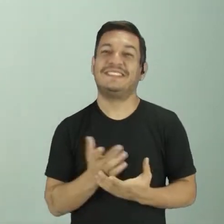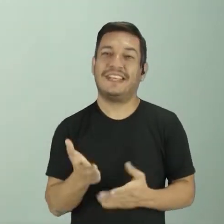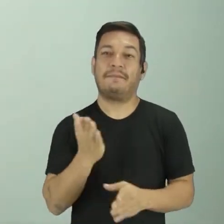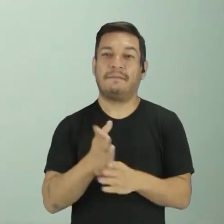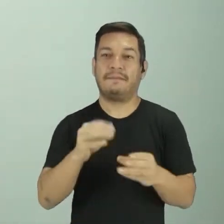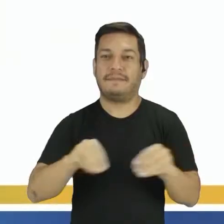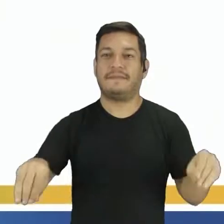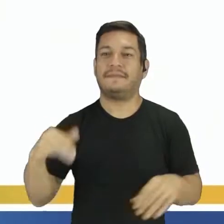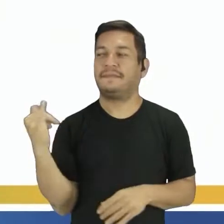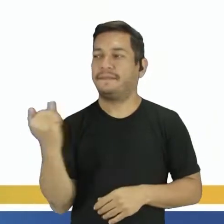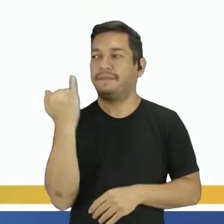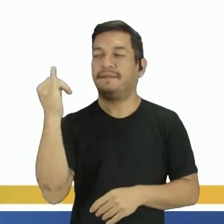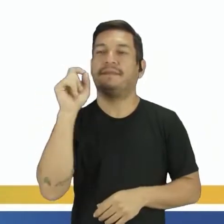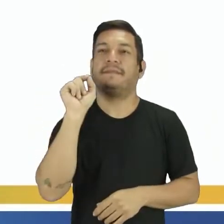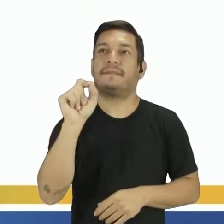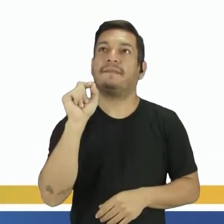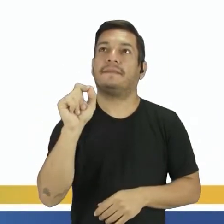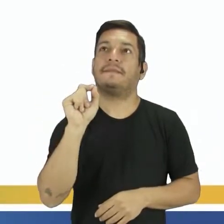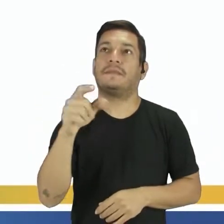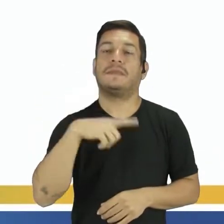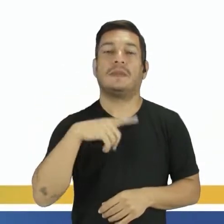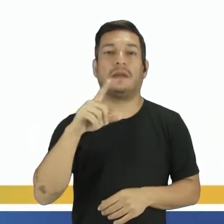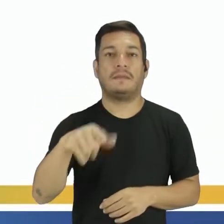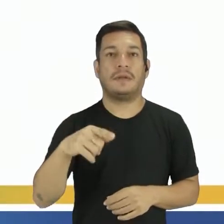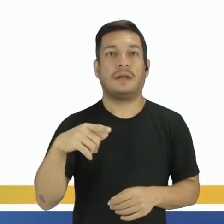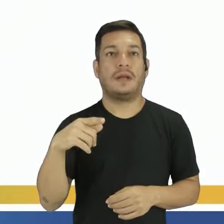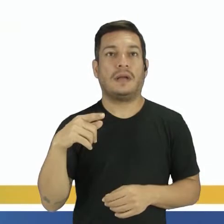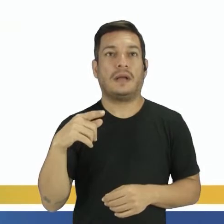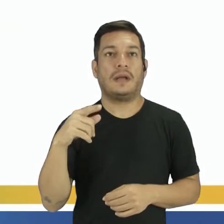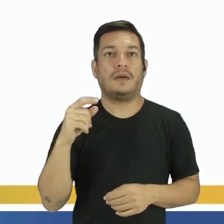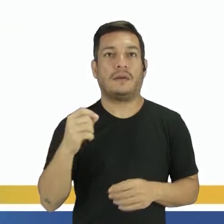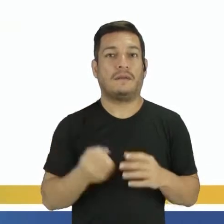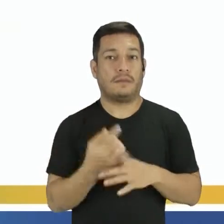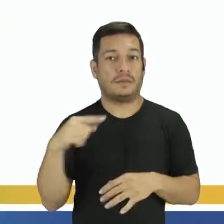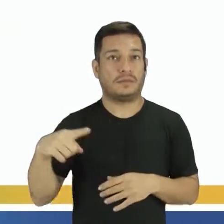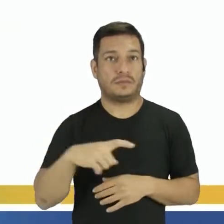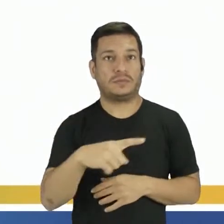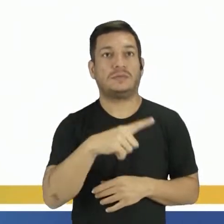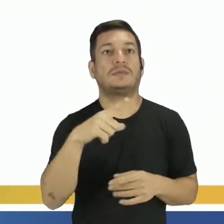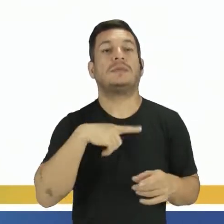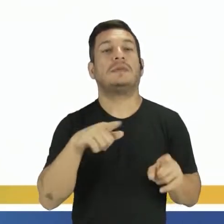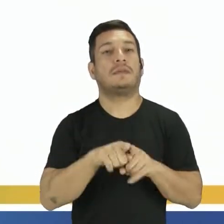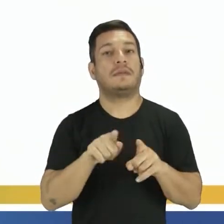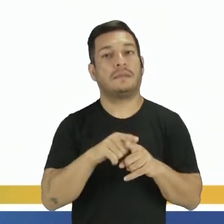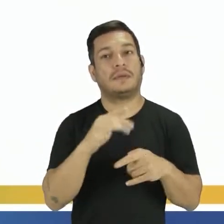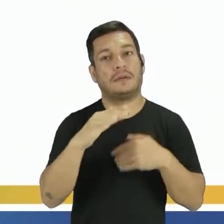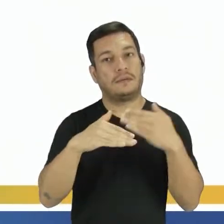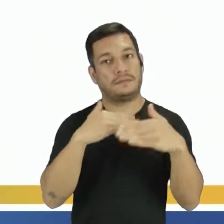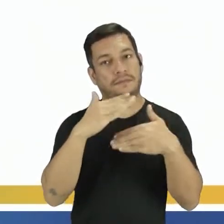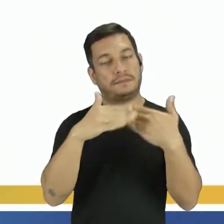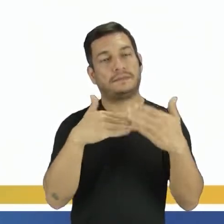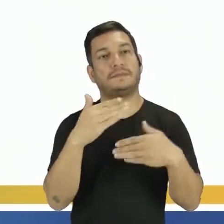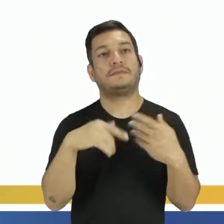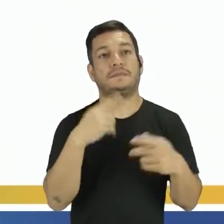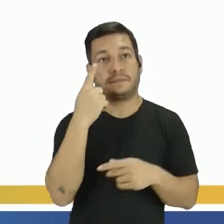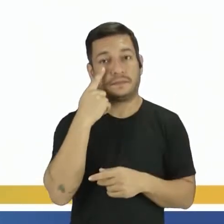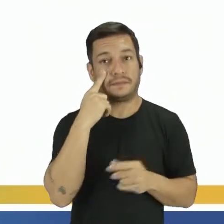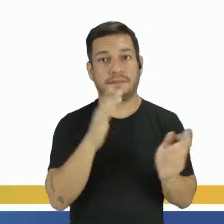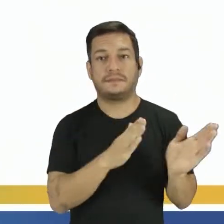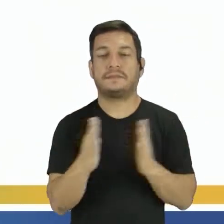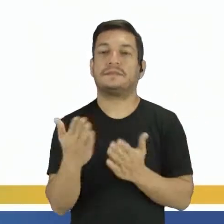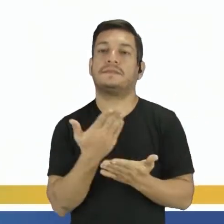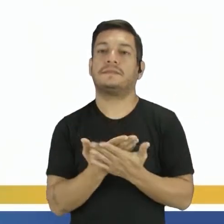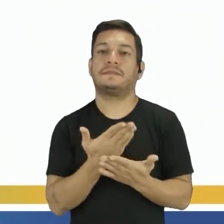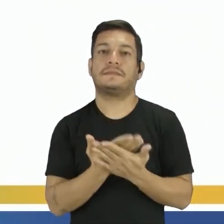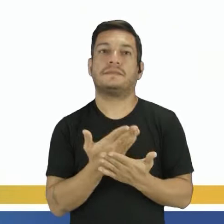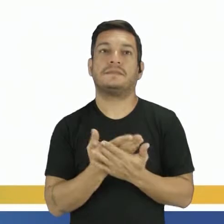ela é importante para a formação dos gametas, recombinação gênica, né? A meiose é um processo, a gente vai ver ao longo da aula de